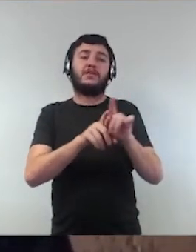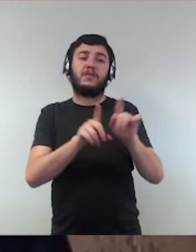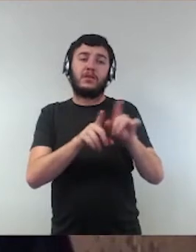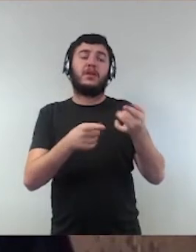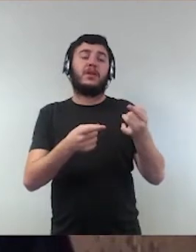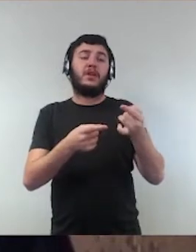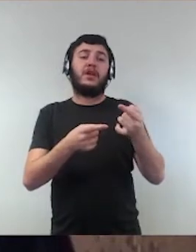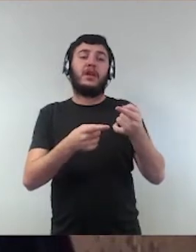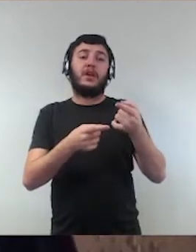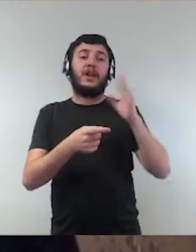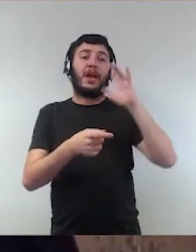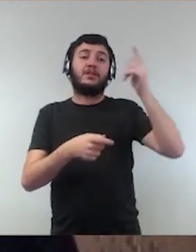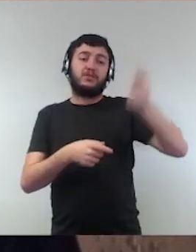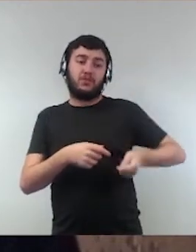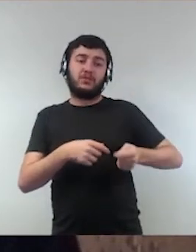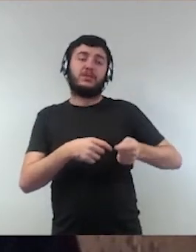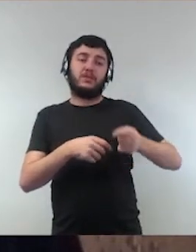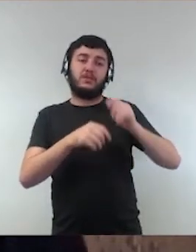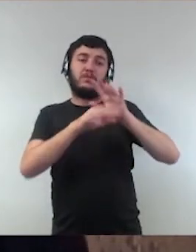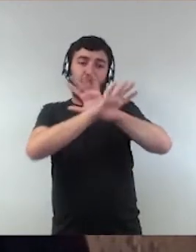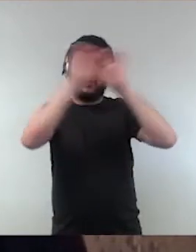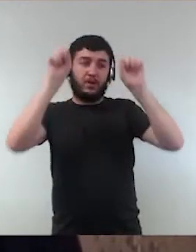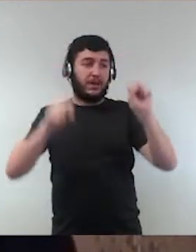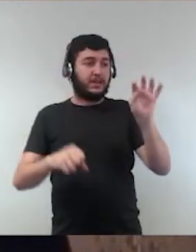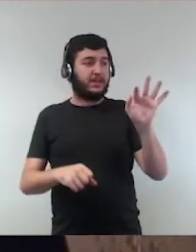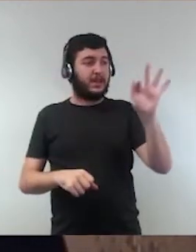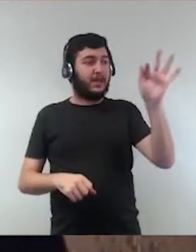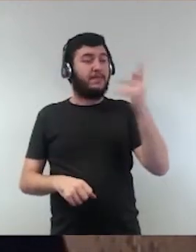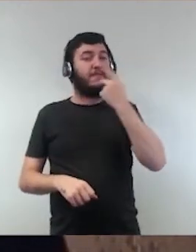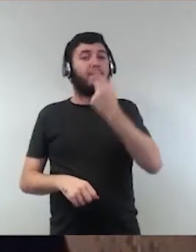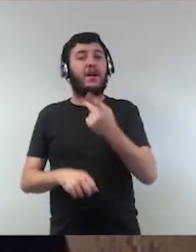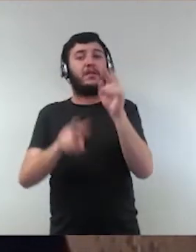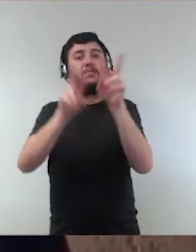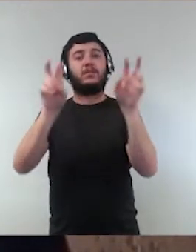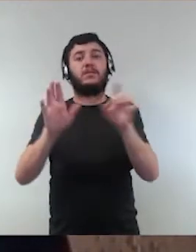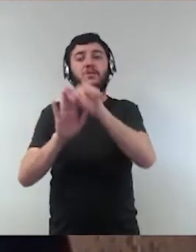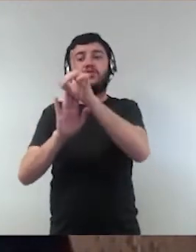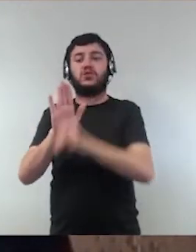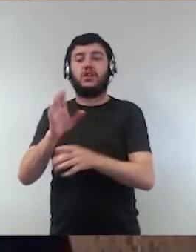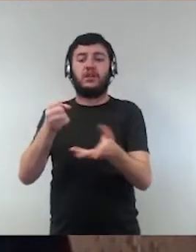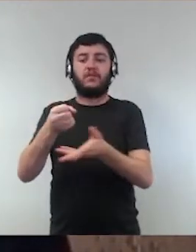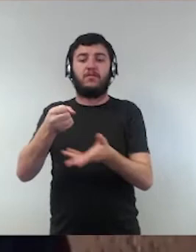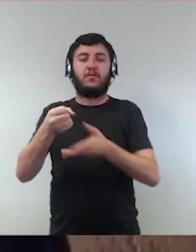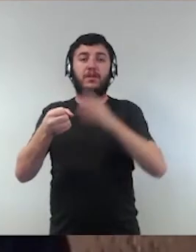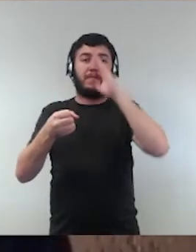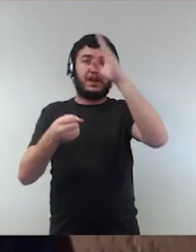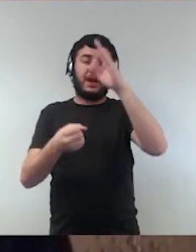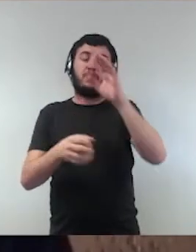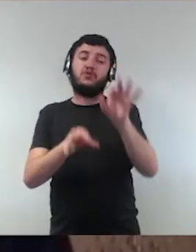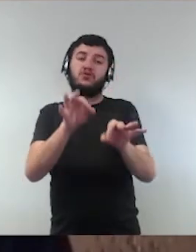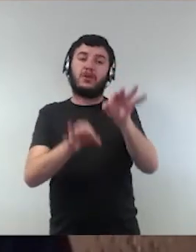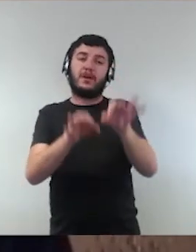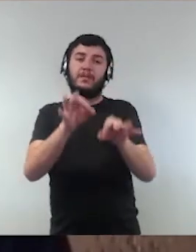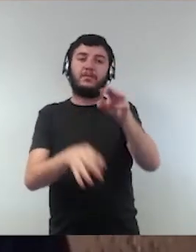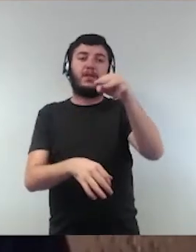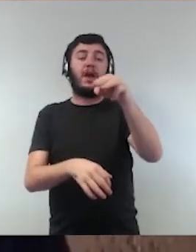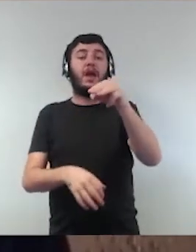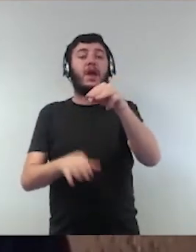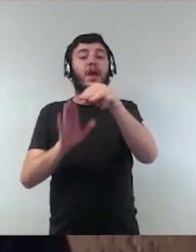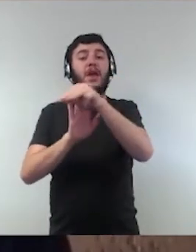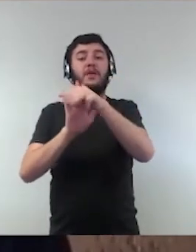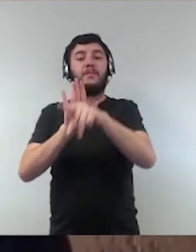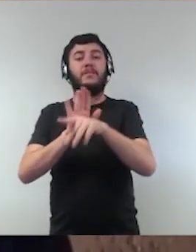desse direito fundamental no aludido do julgamento da MP 954. Então, nós temos aqui no Brasil,